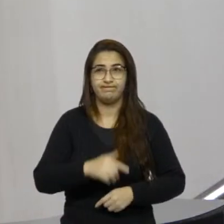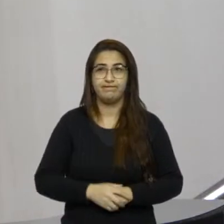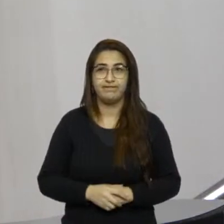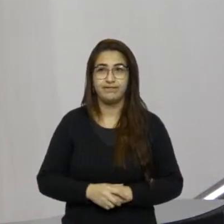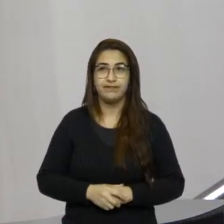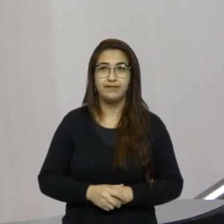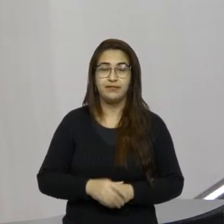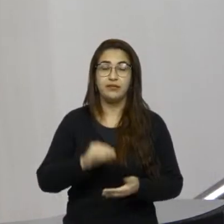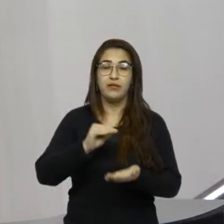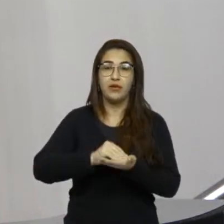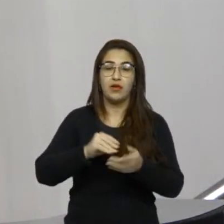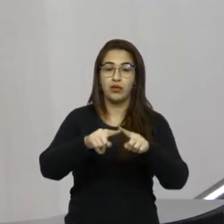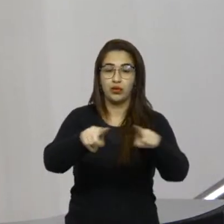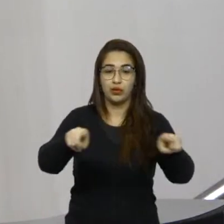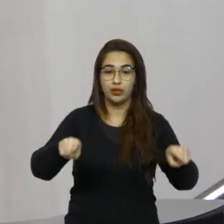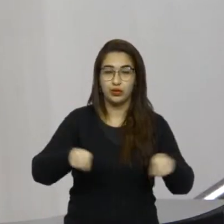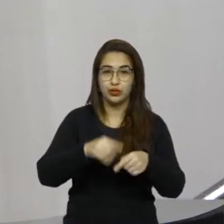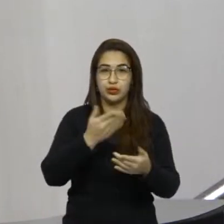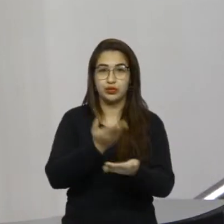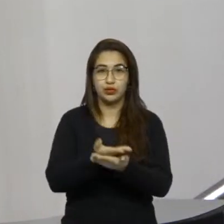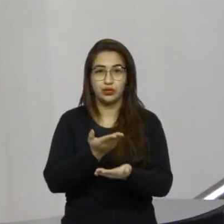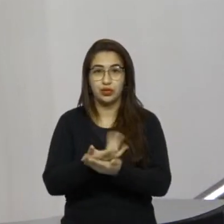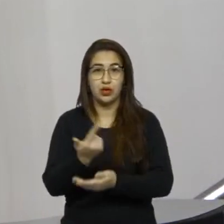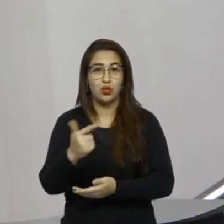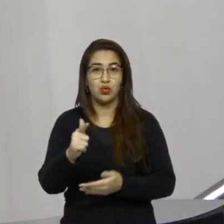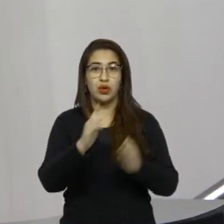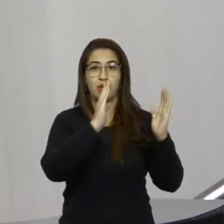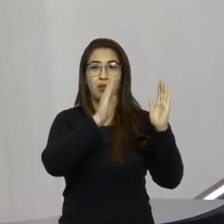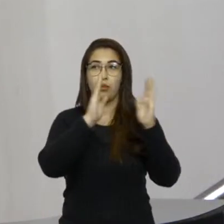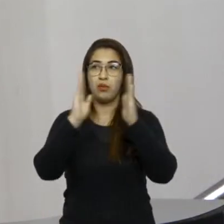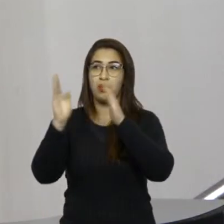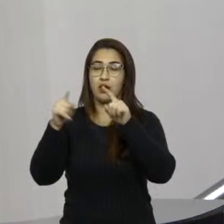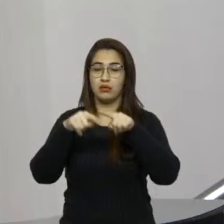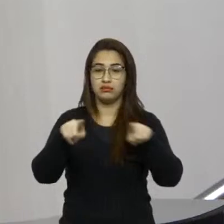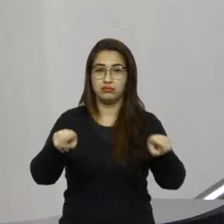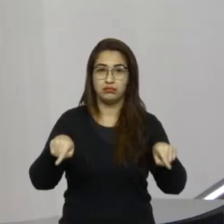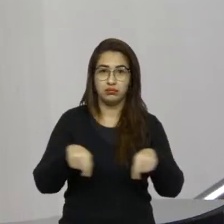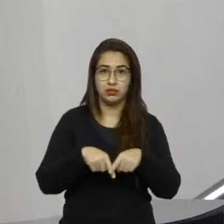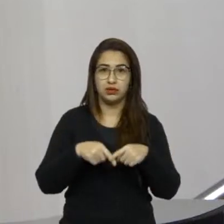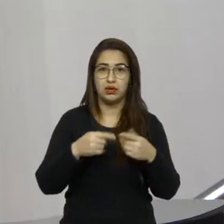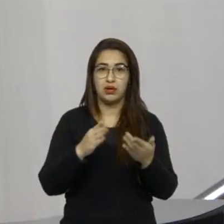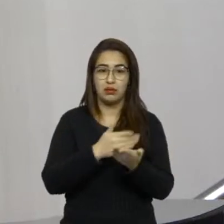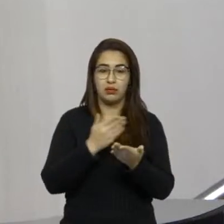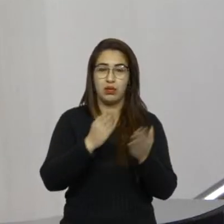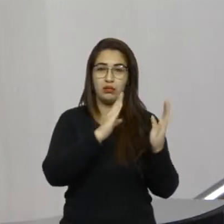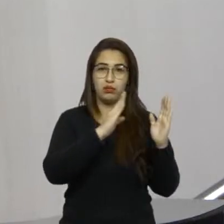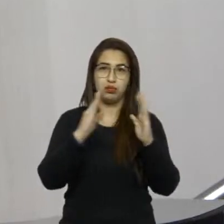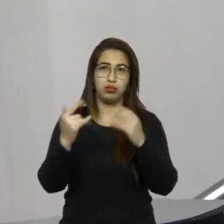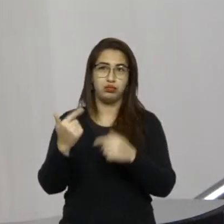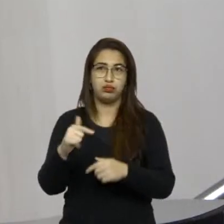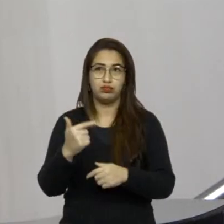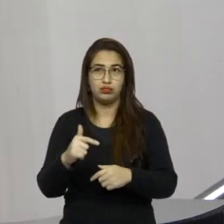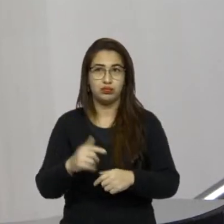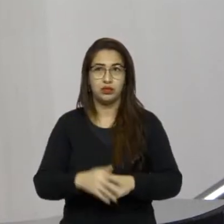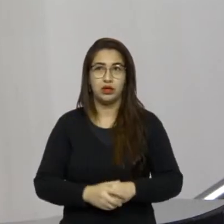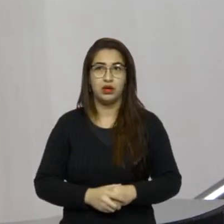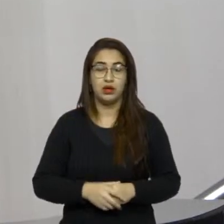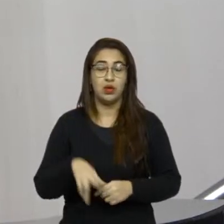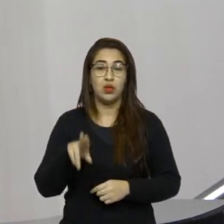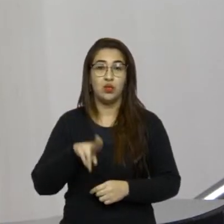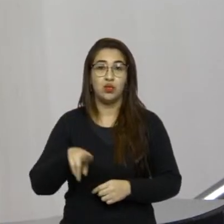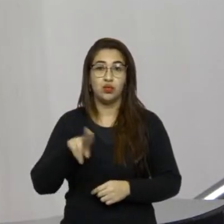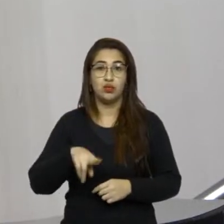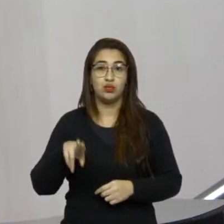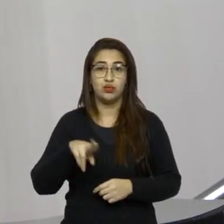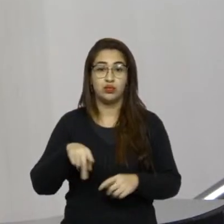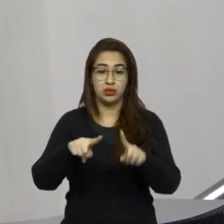Faltam salas de aula, não tem mais biblioteca, sala de informática devido justamente à falta de salas. Usa-se até uma sala do outro lado da rua,